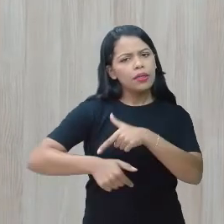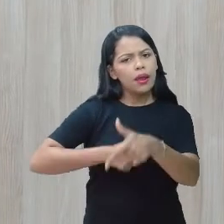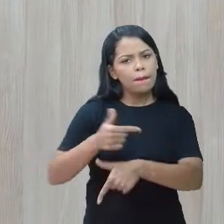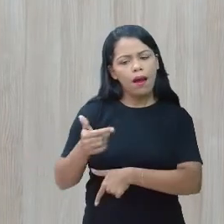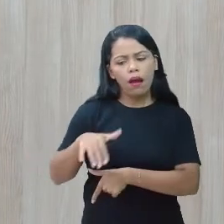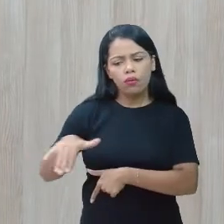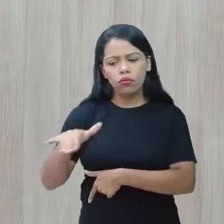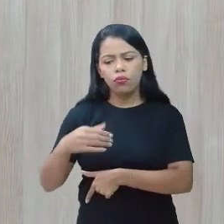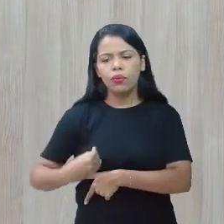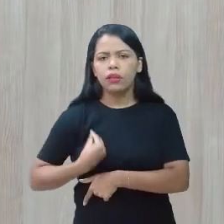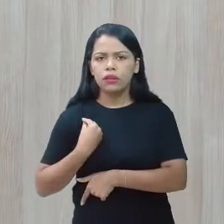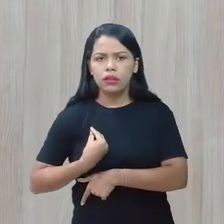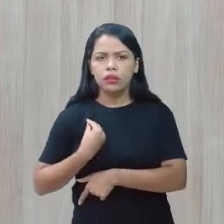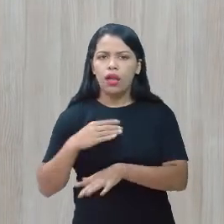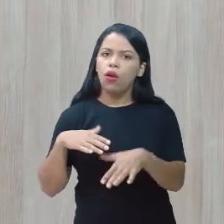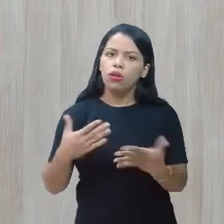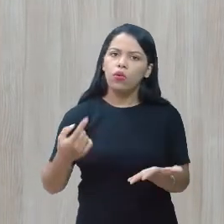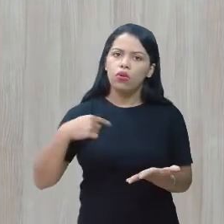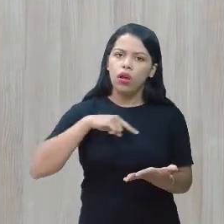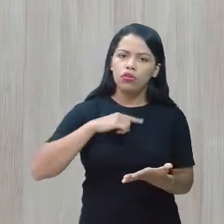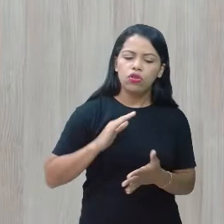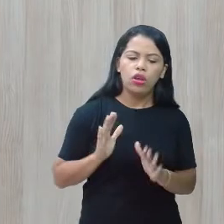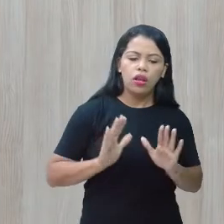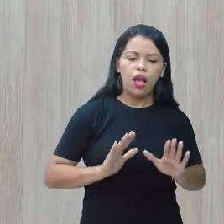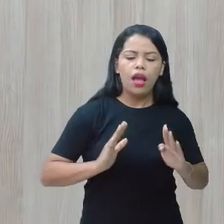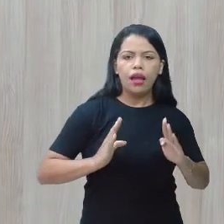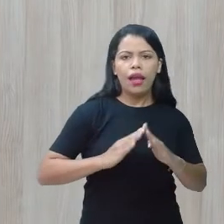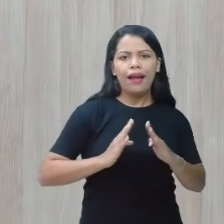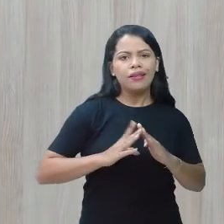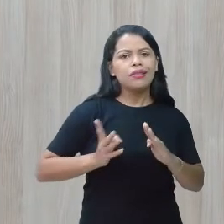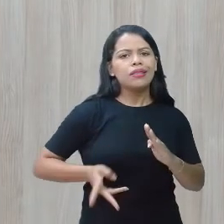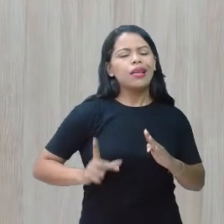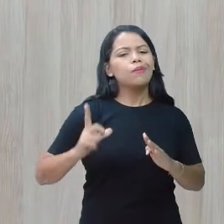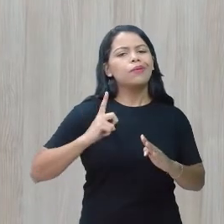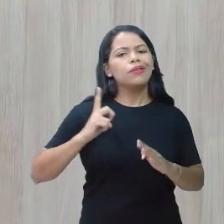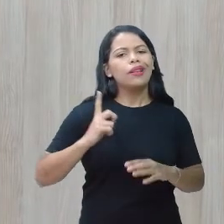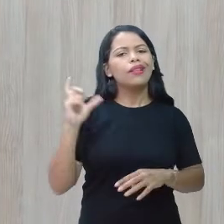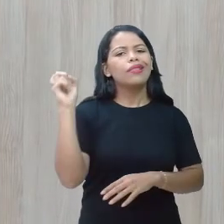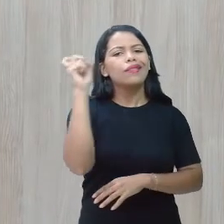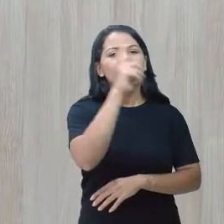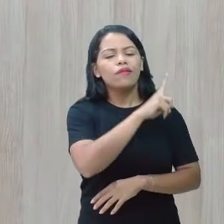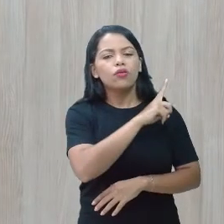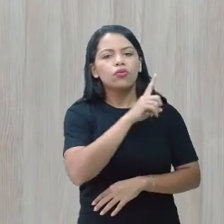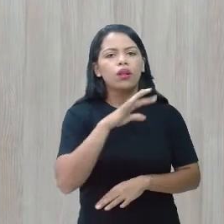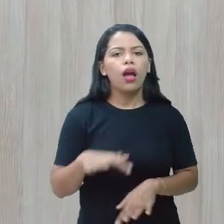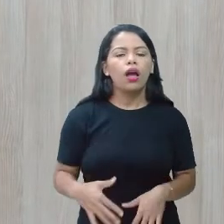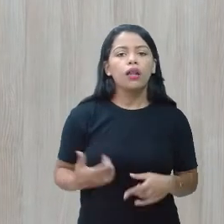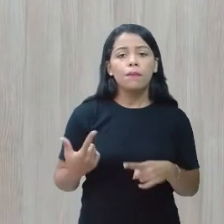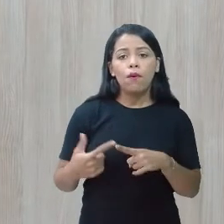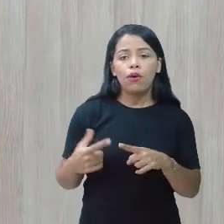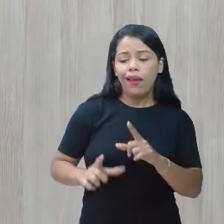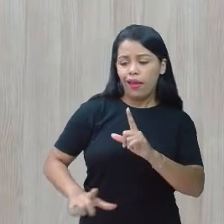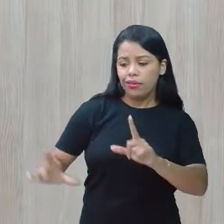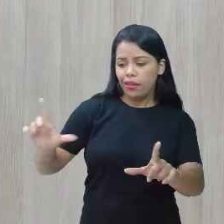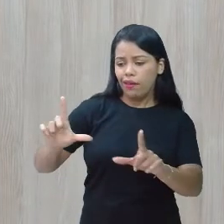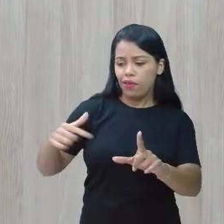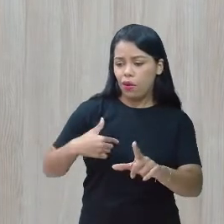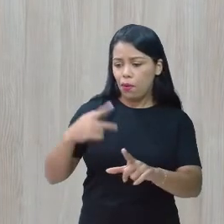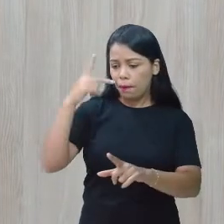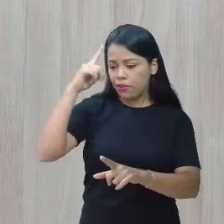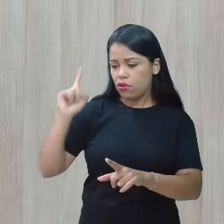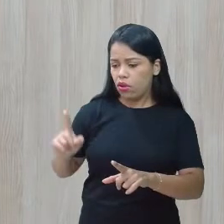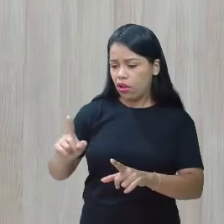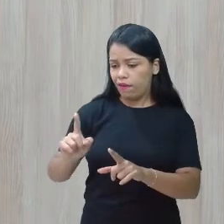aí, quando estamos em casa, sempre existe aquela dificuldade, né, pessoal? Um quer assistir um programa,